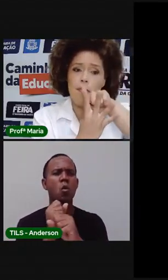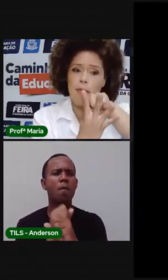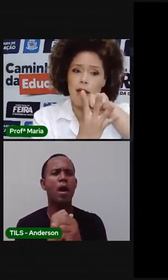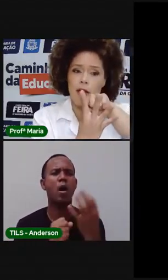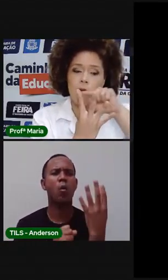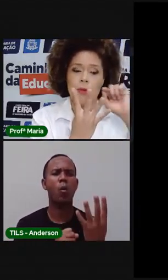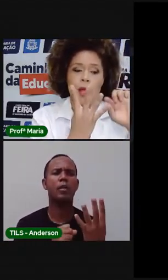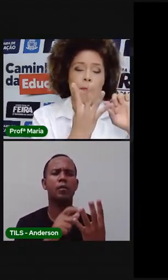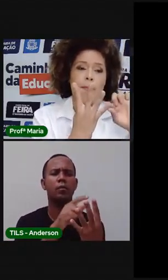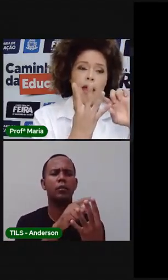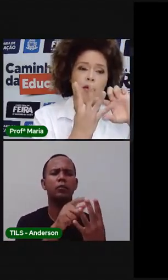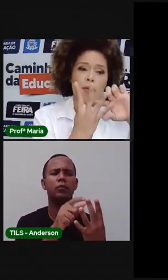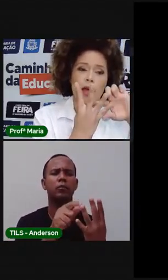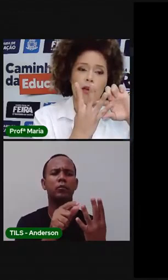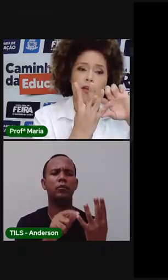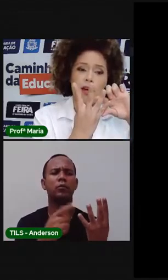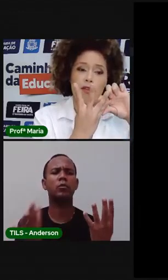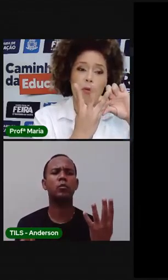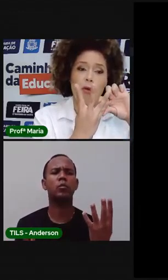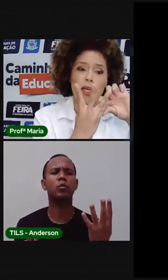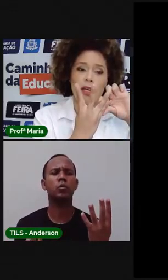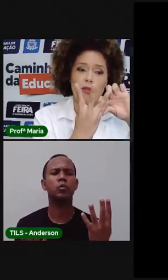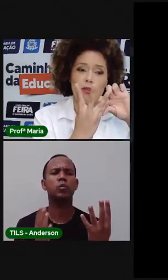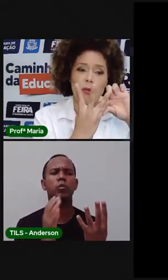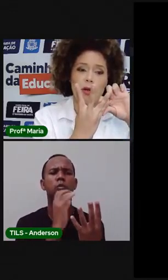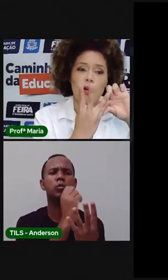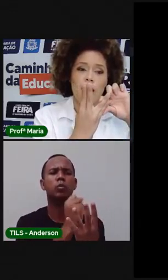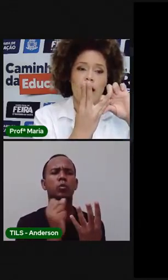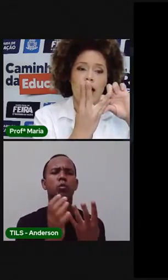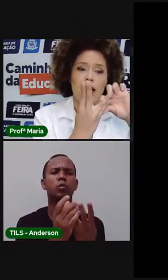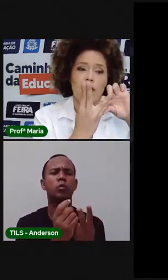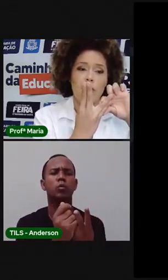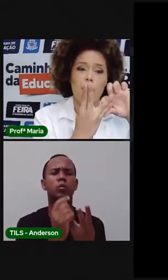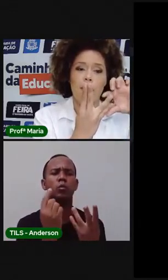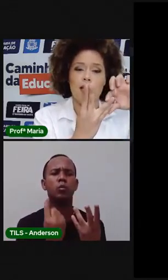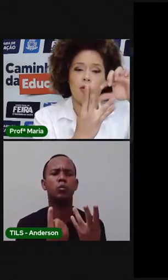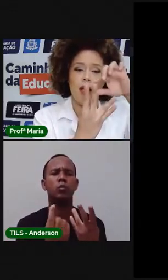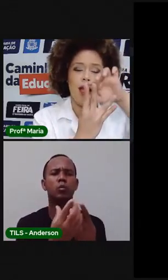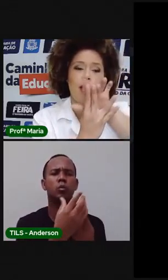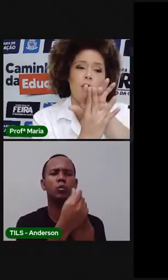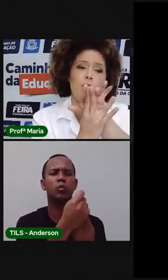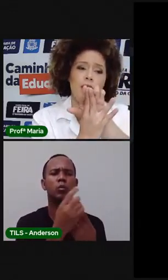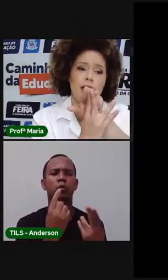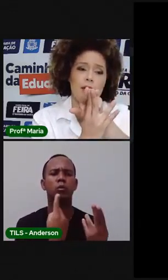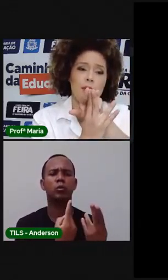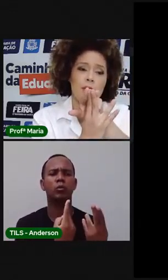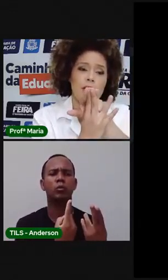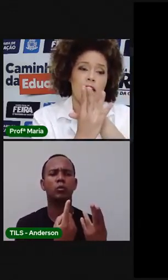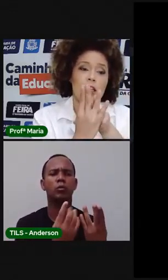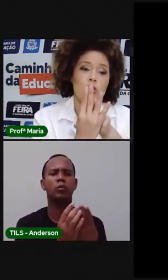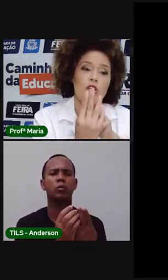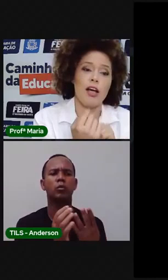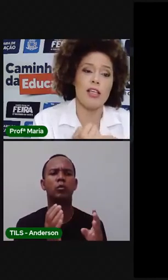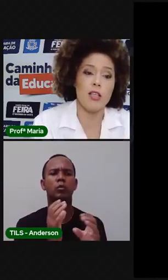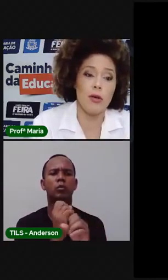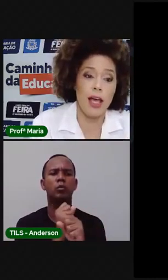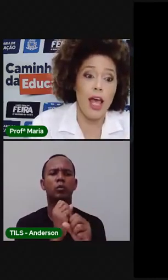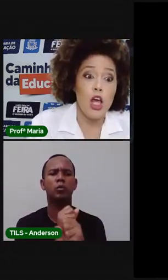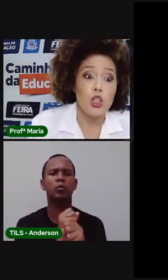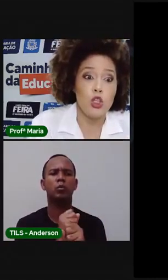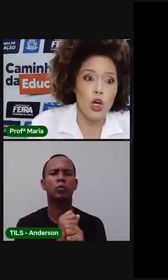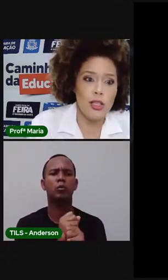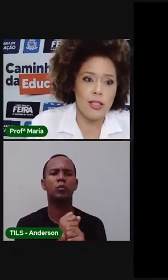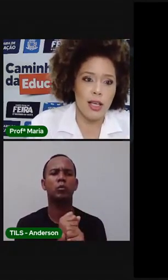meio, meio. Meio, meio, formou quilo, não formou? E aqui formou mais o quê? Um quilo. Então, só aqui são o